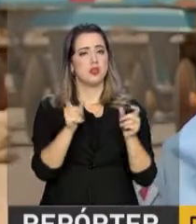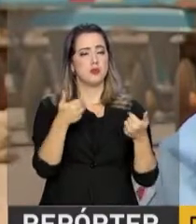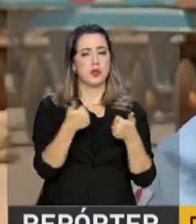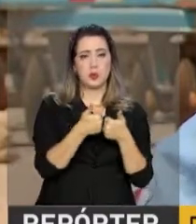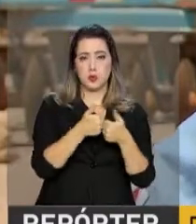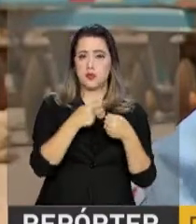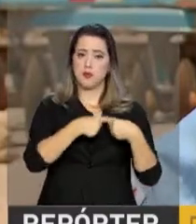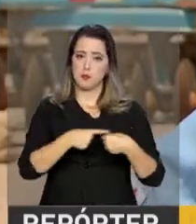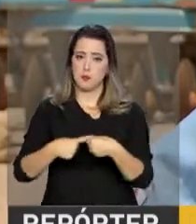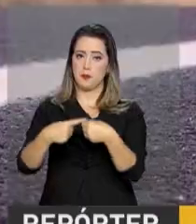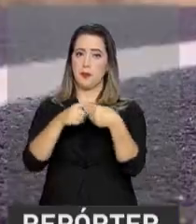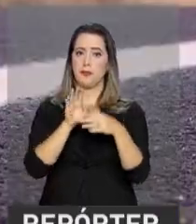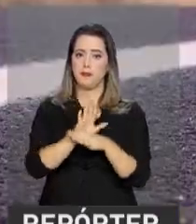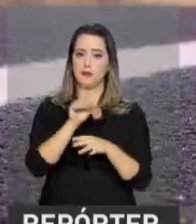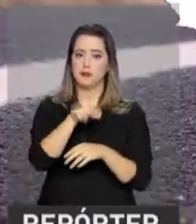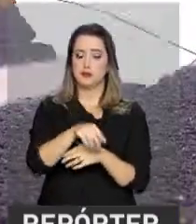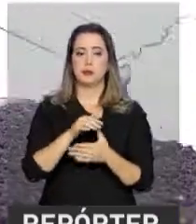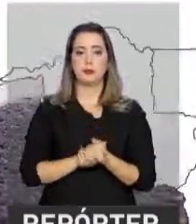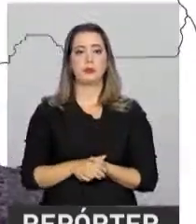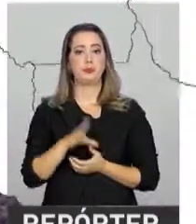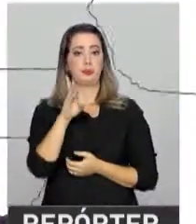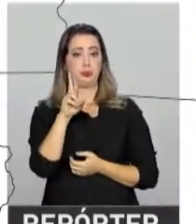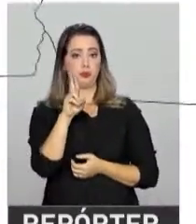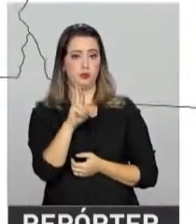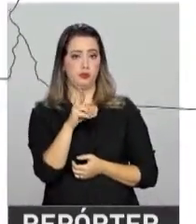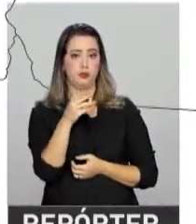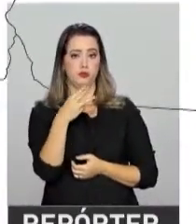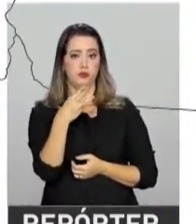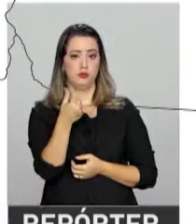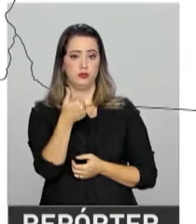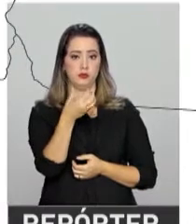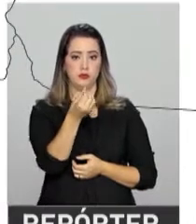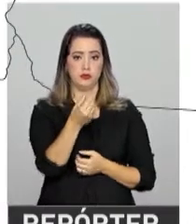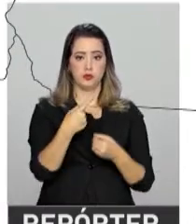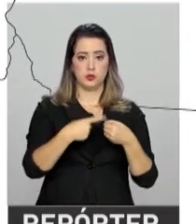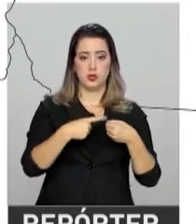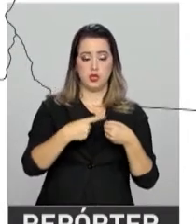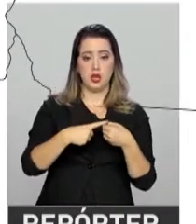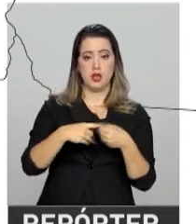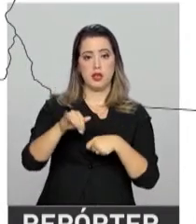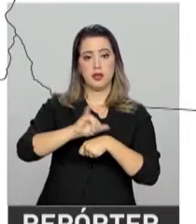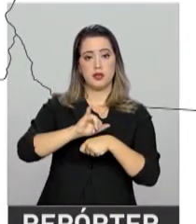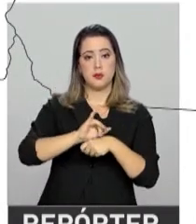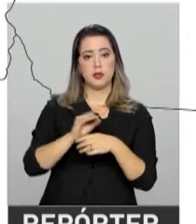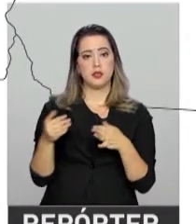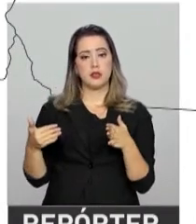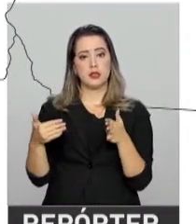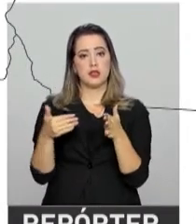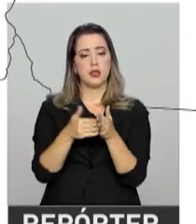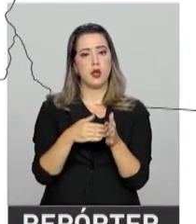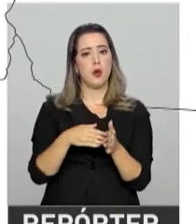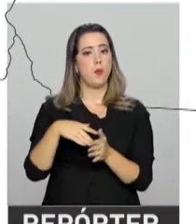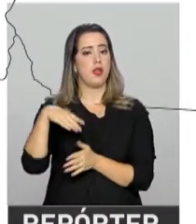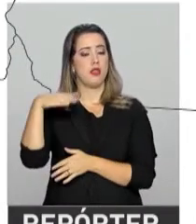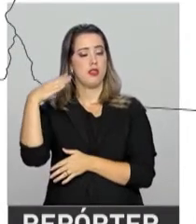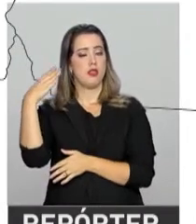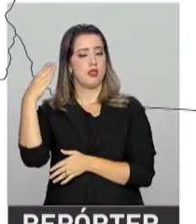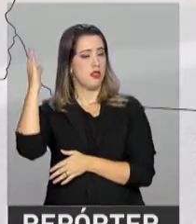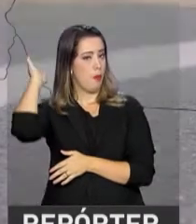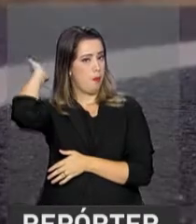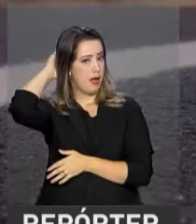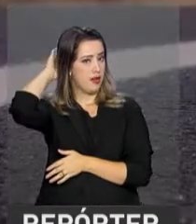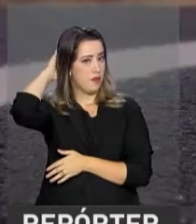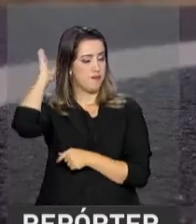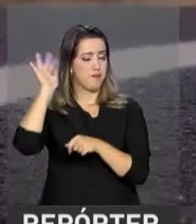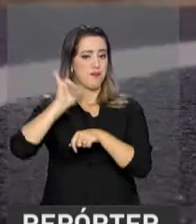mas ajudou bastante o pessoal daqui. A BR-316 liga a capital de Alagoas, Maceió, a Belém, no Pará. O trecho